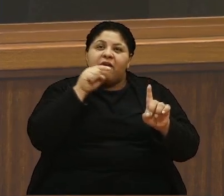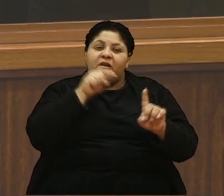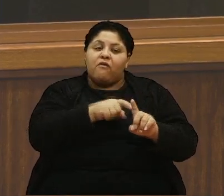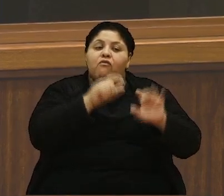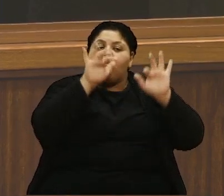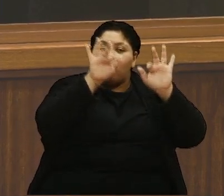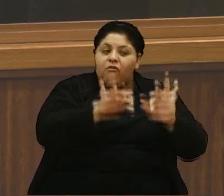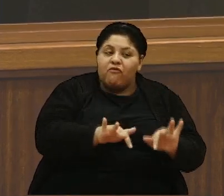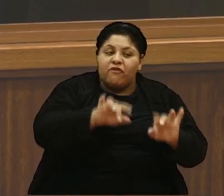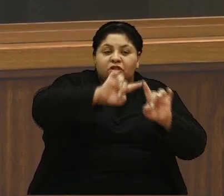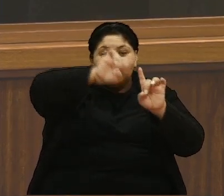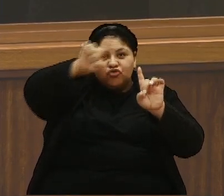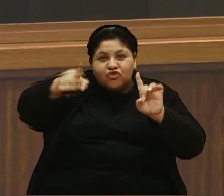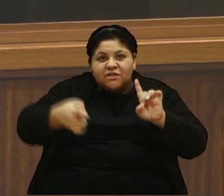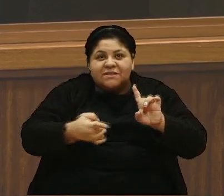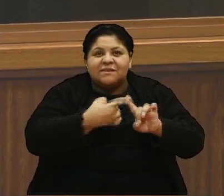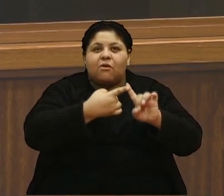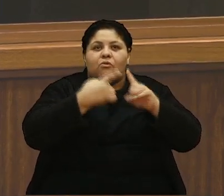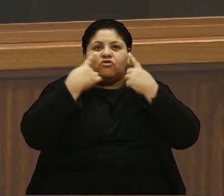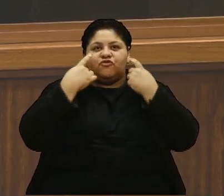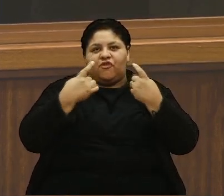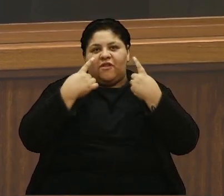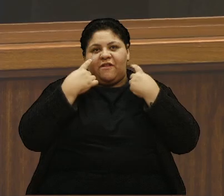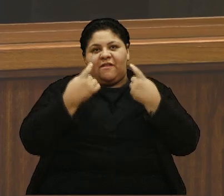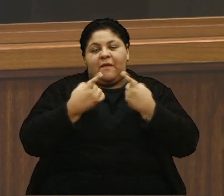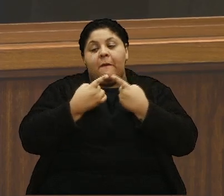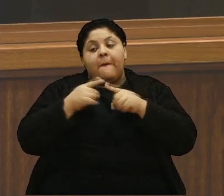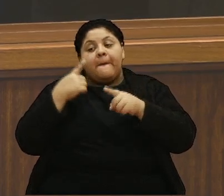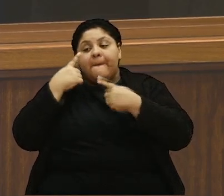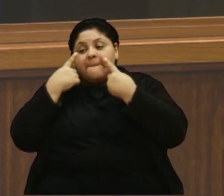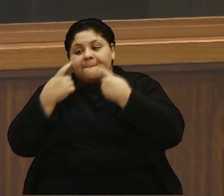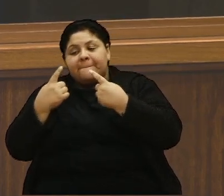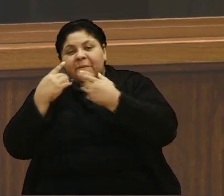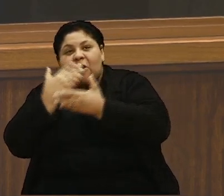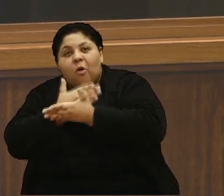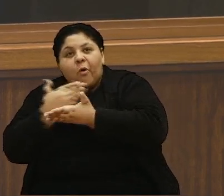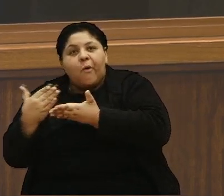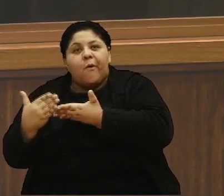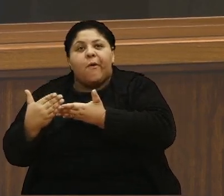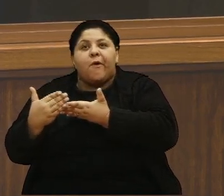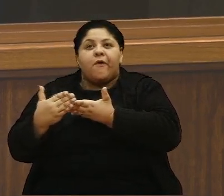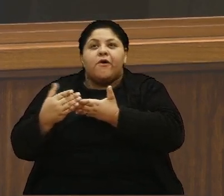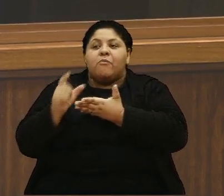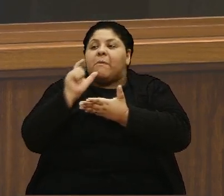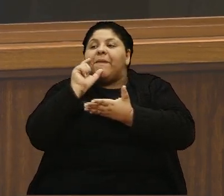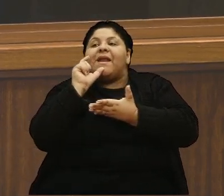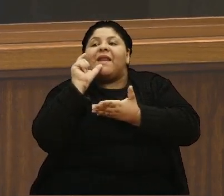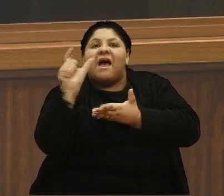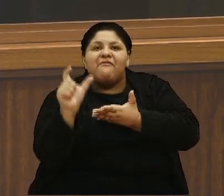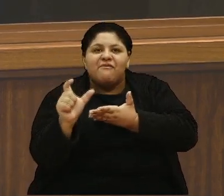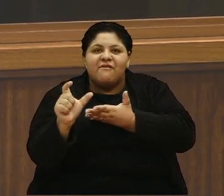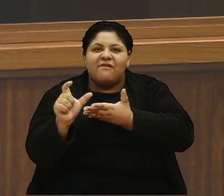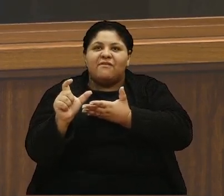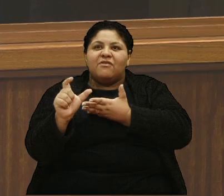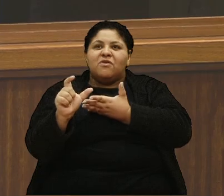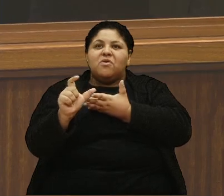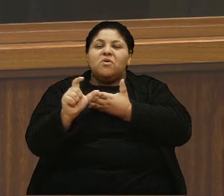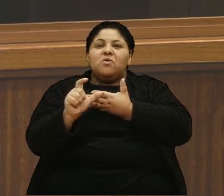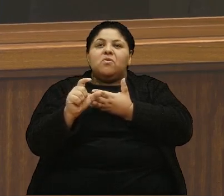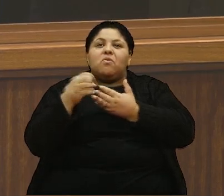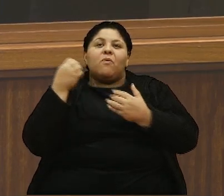fim de um ciclo de violência, mas a violência muitas vezes começa numa palavra, num